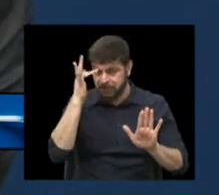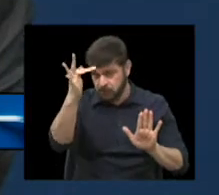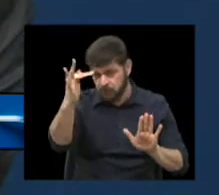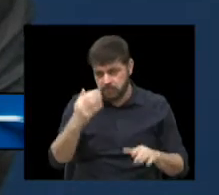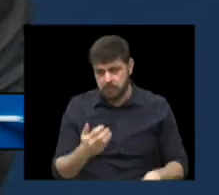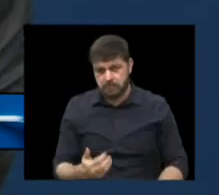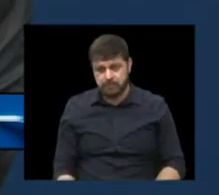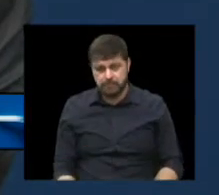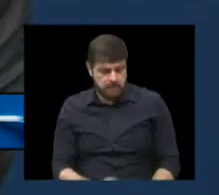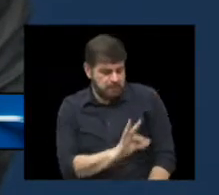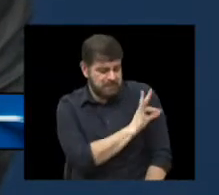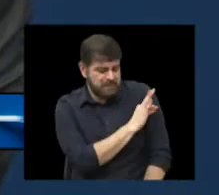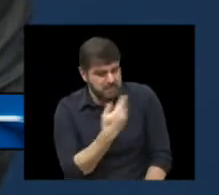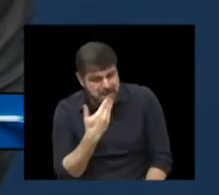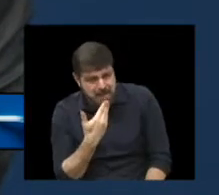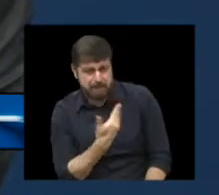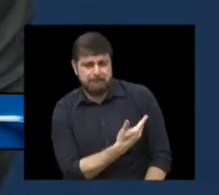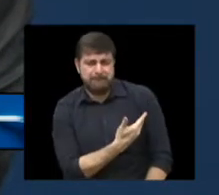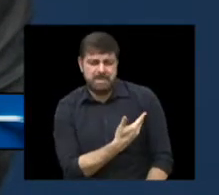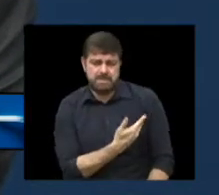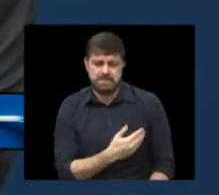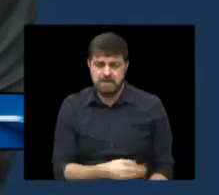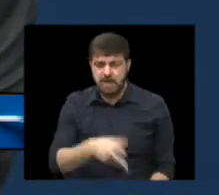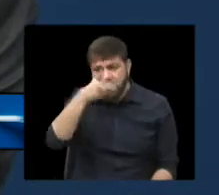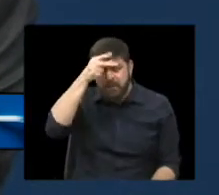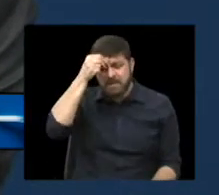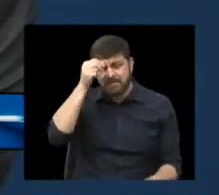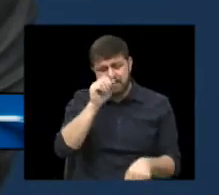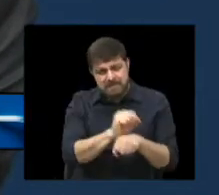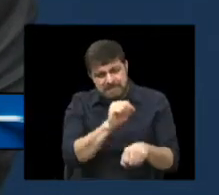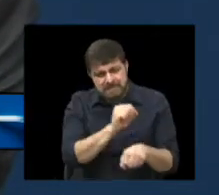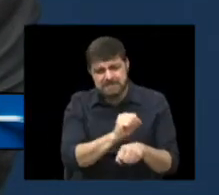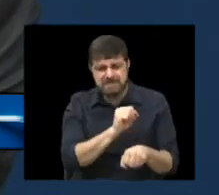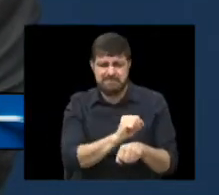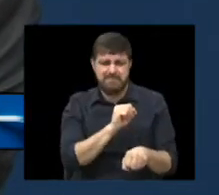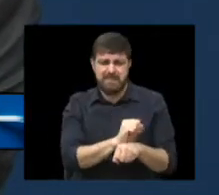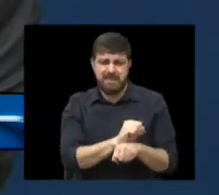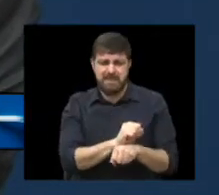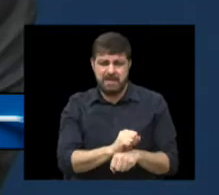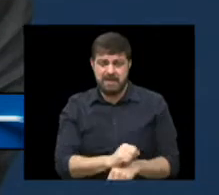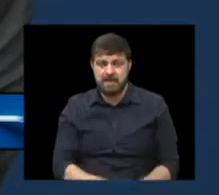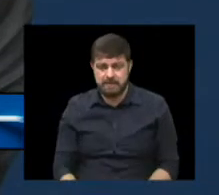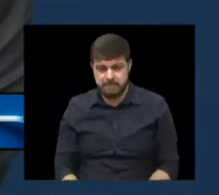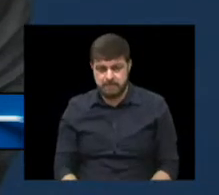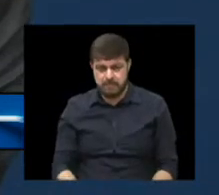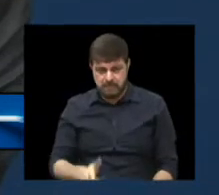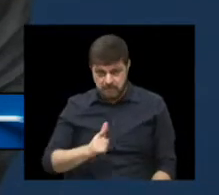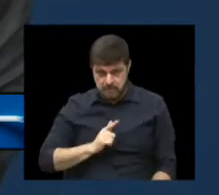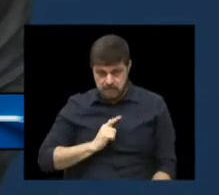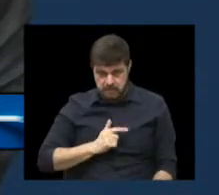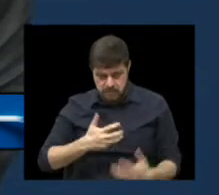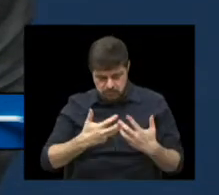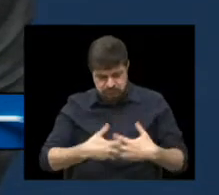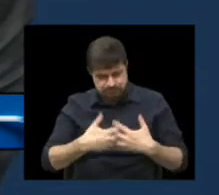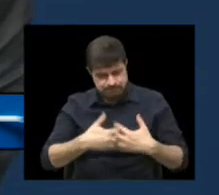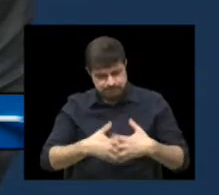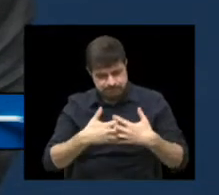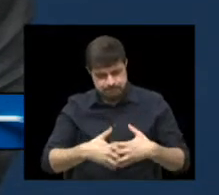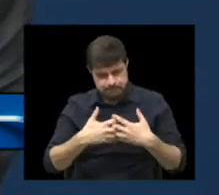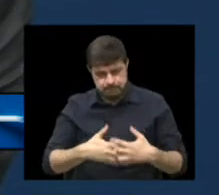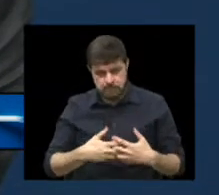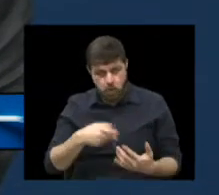apelar à Prefeitura Municipal para que a Prefeitura seja mais flexível e cumpra com mais efetividade